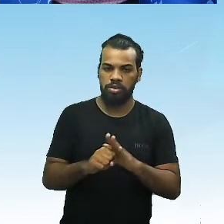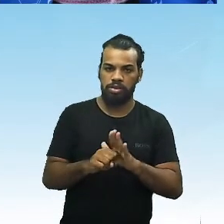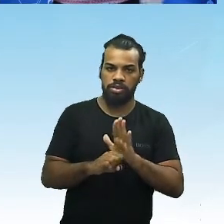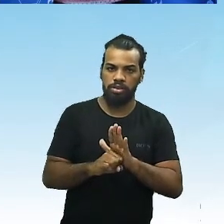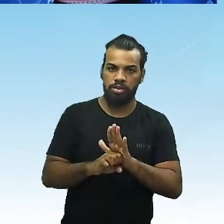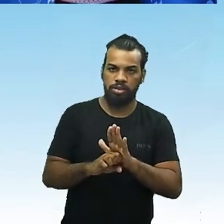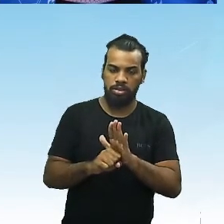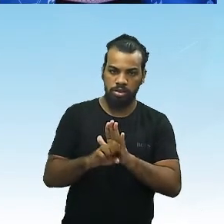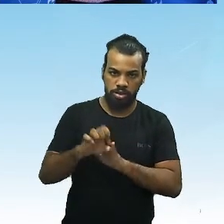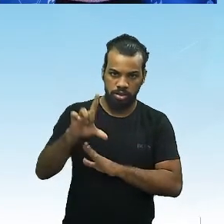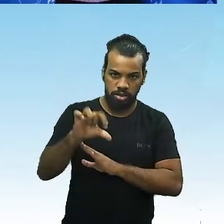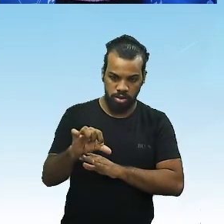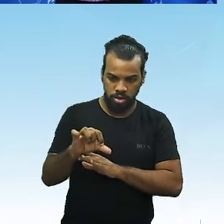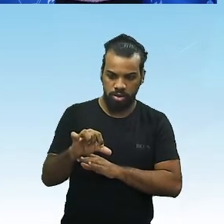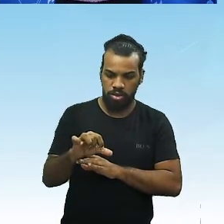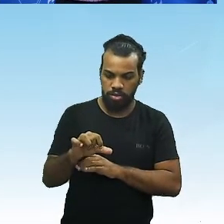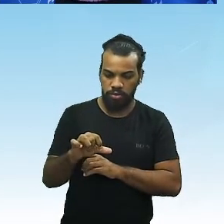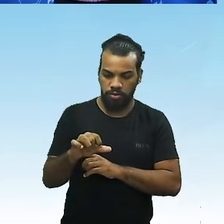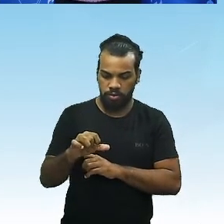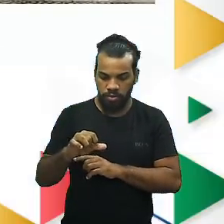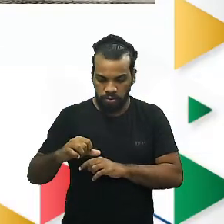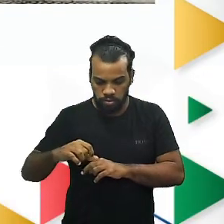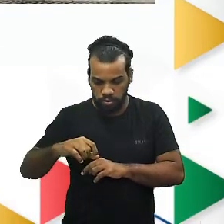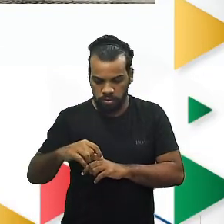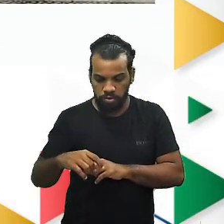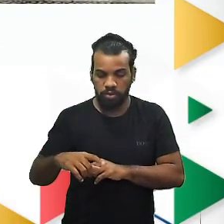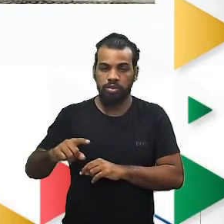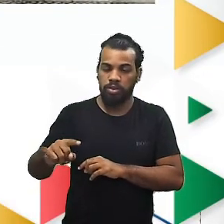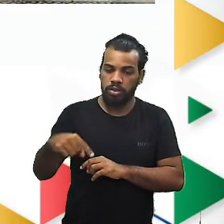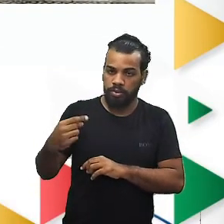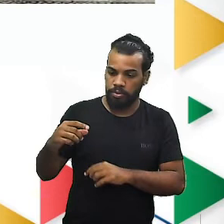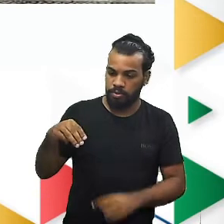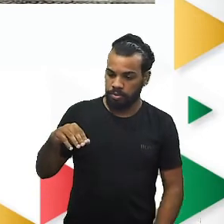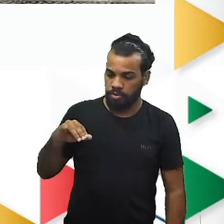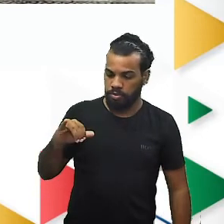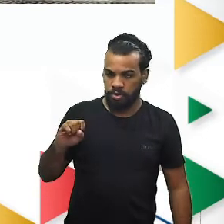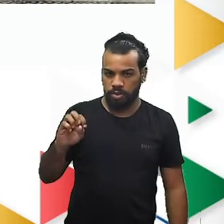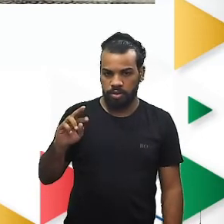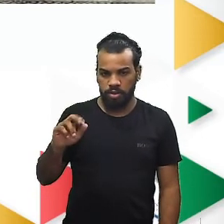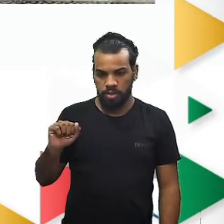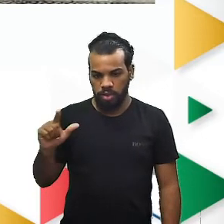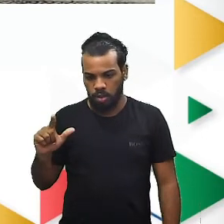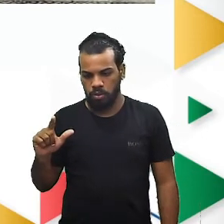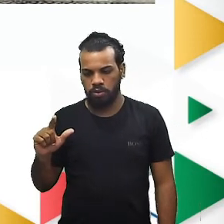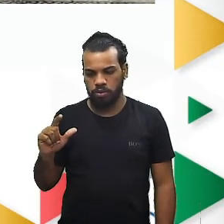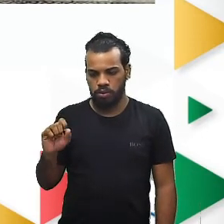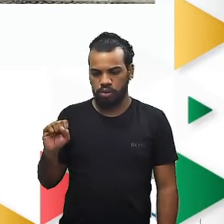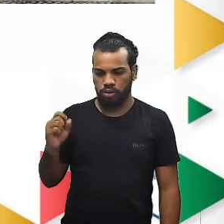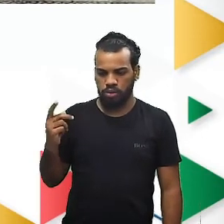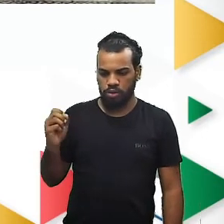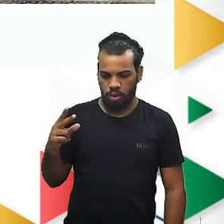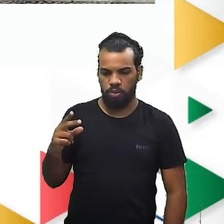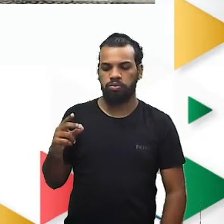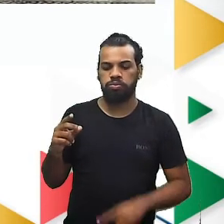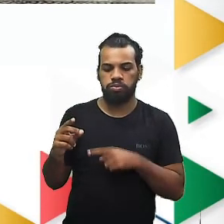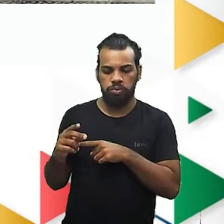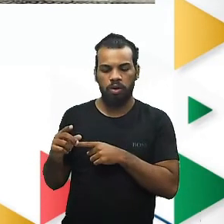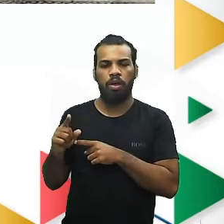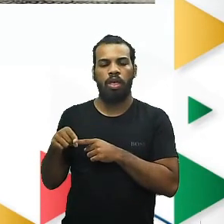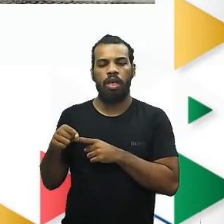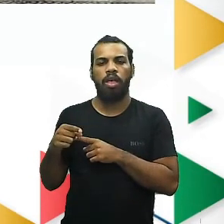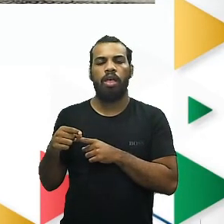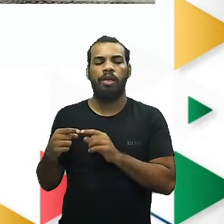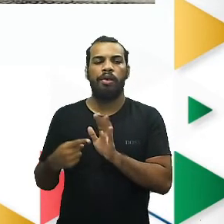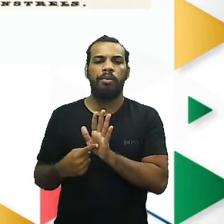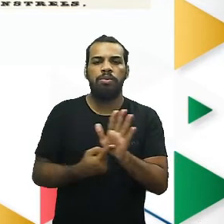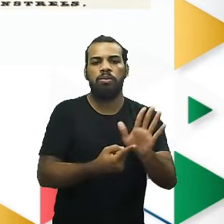também. Né? Mas, então, aí o Minstrel Show, né, fez tanto sucesso que já começou a aparecer em outros lugares esse formato